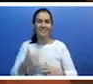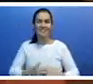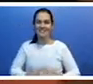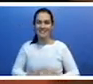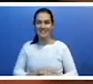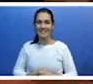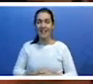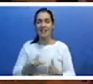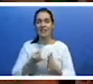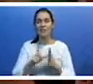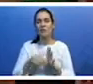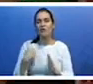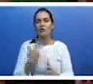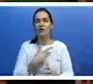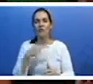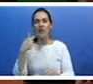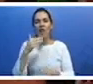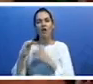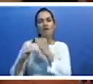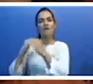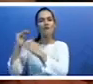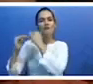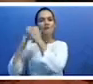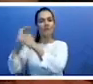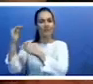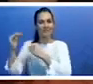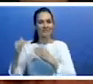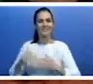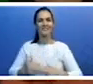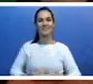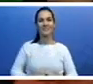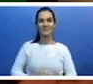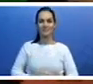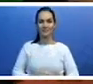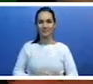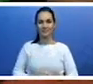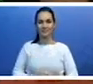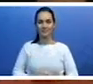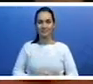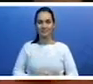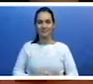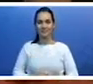vamos falar um pouquinho sobre essa evolução dos aparelhos de telefone.